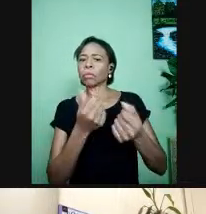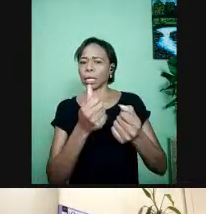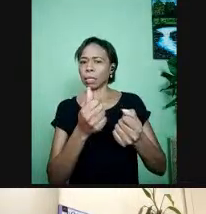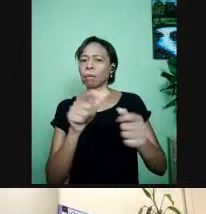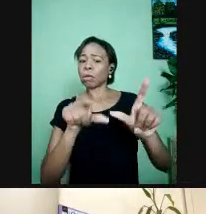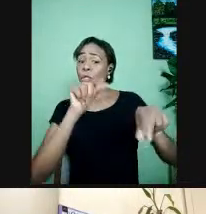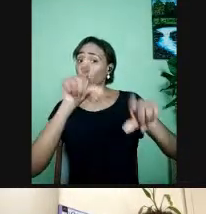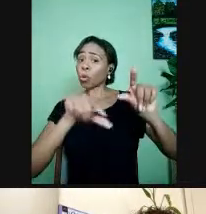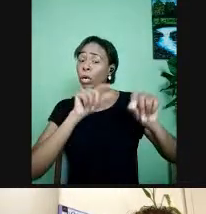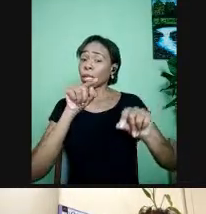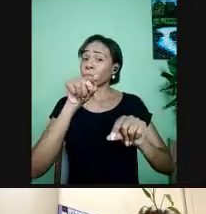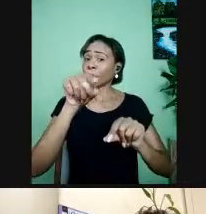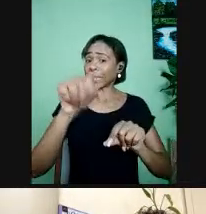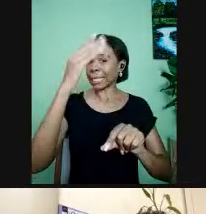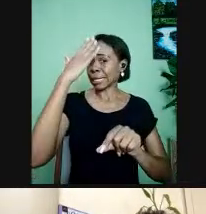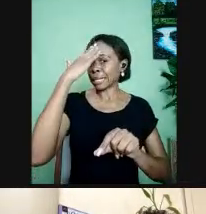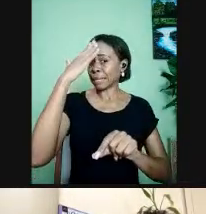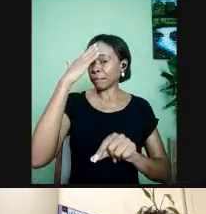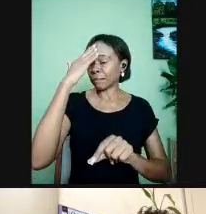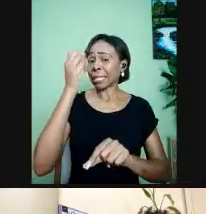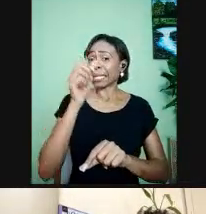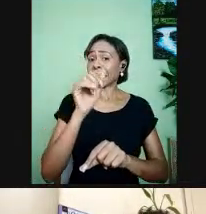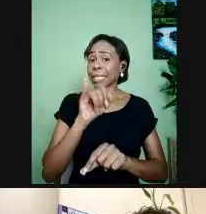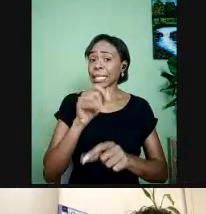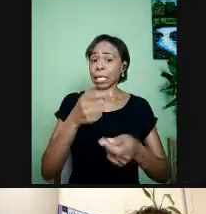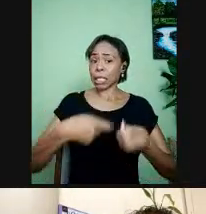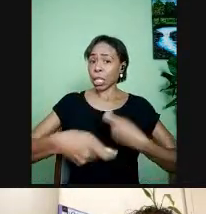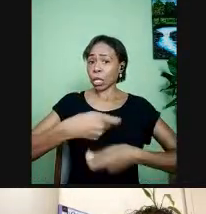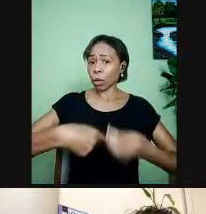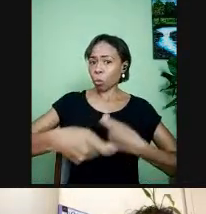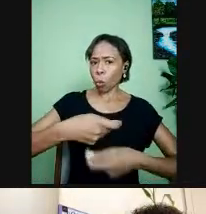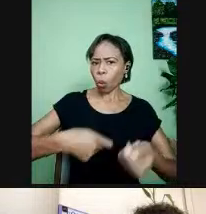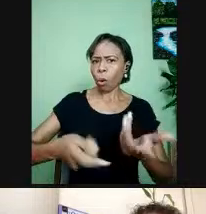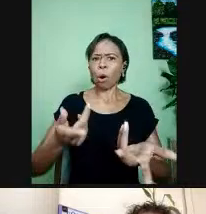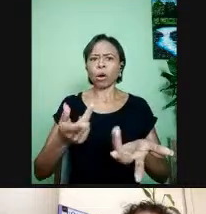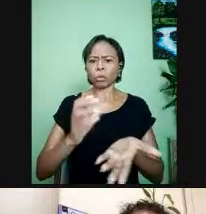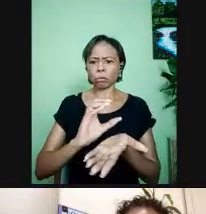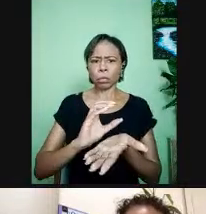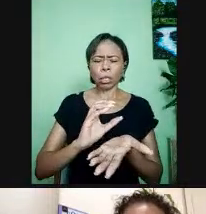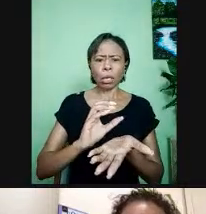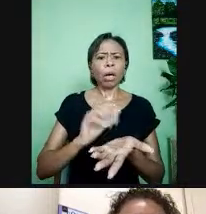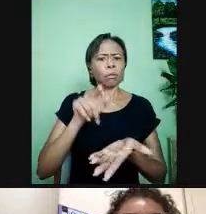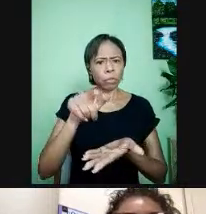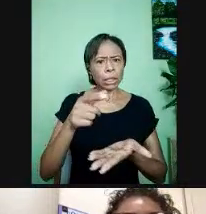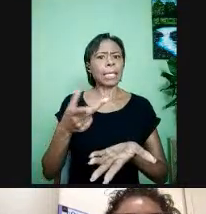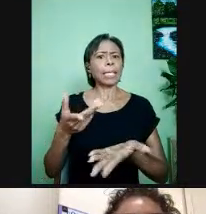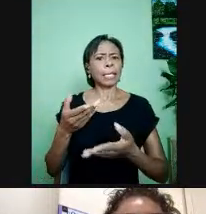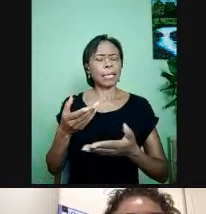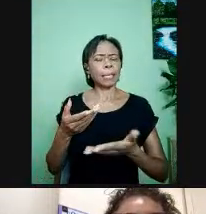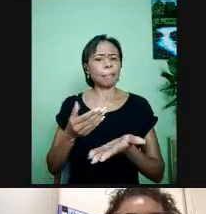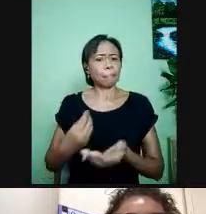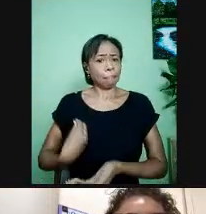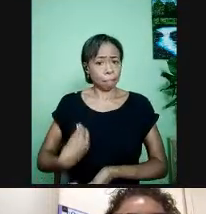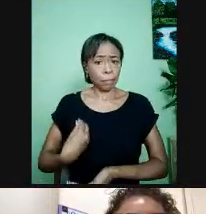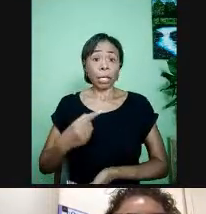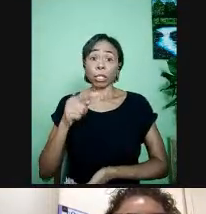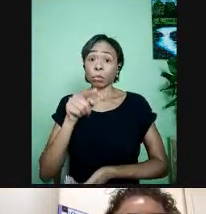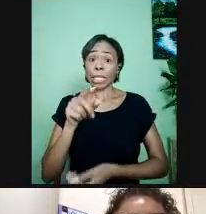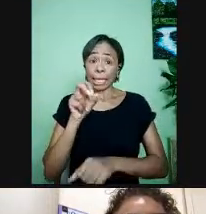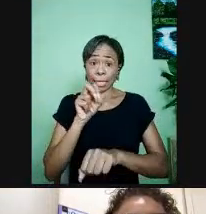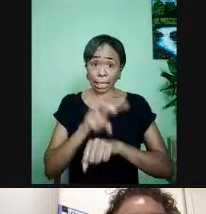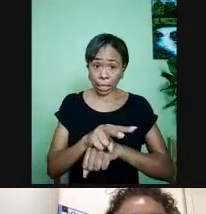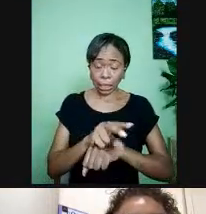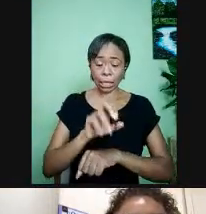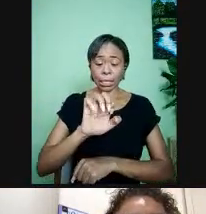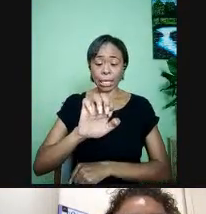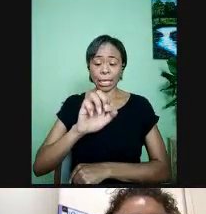que negócio faz sentido ele ser acelerado, ele ser investido. Então, na hora que você entra na Expo Favela, você já tem